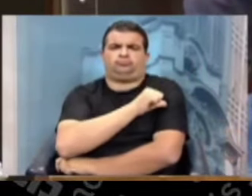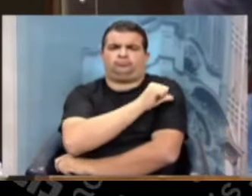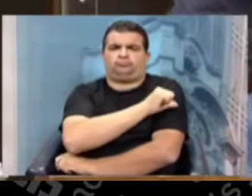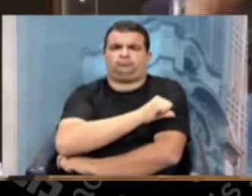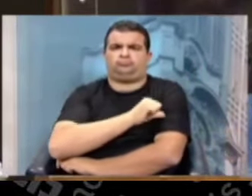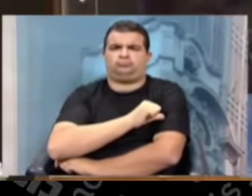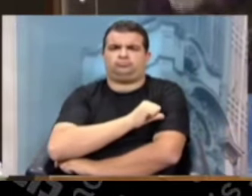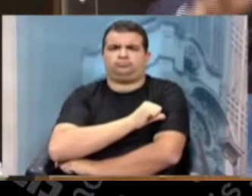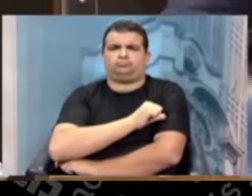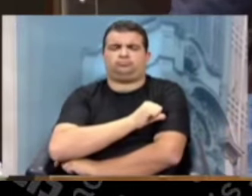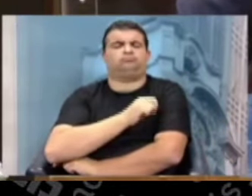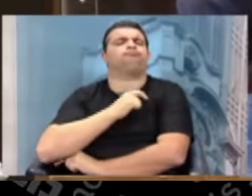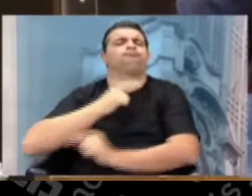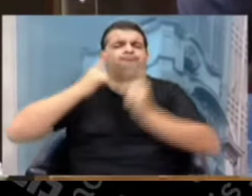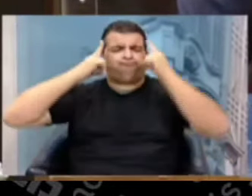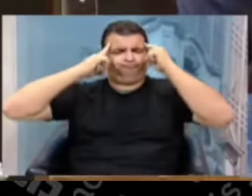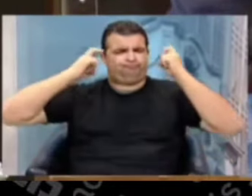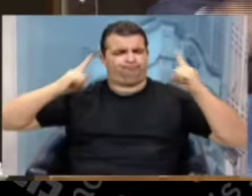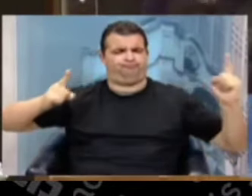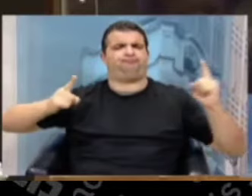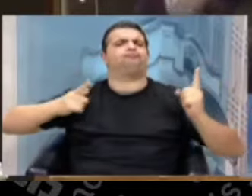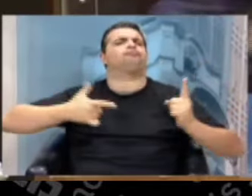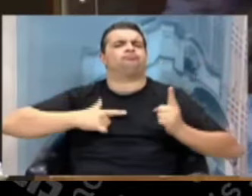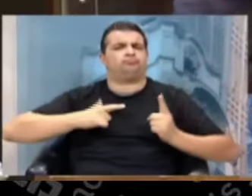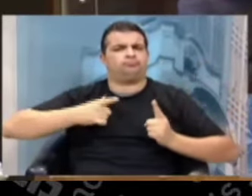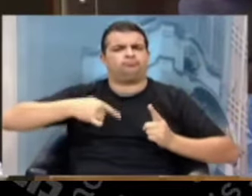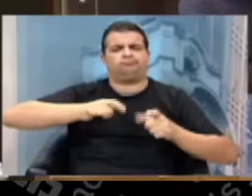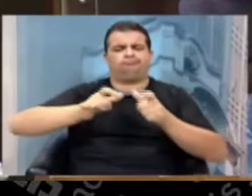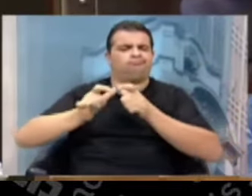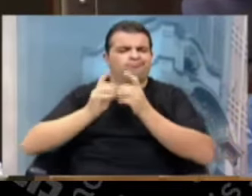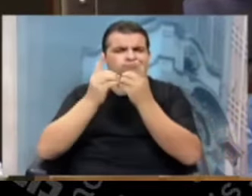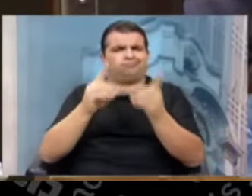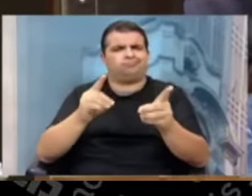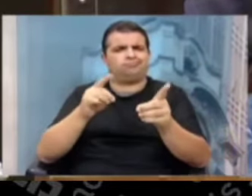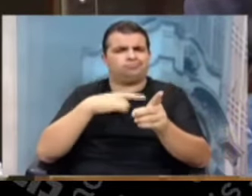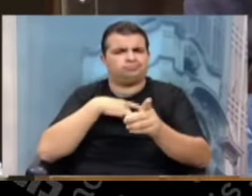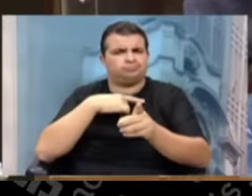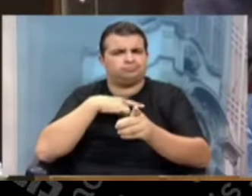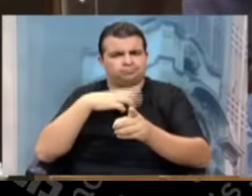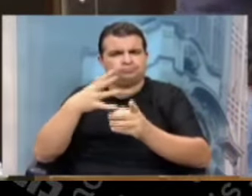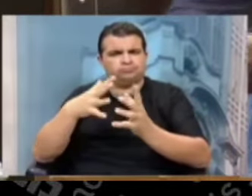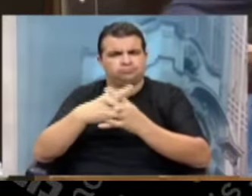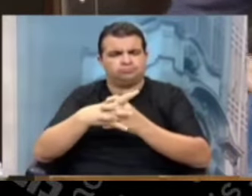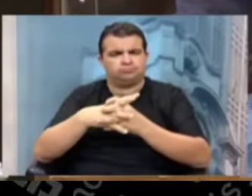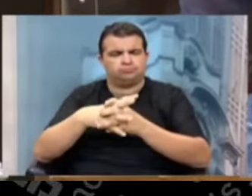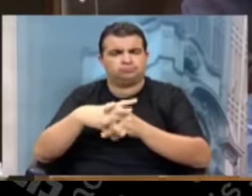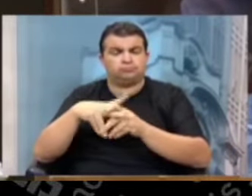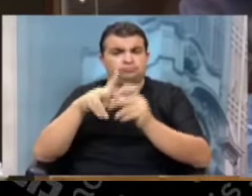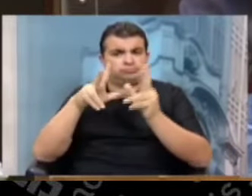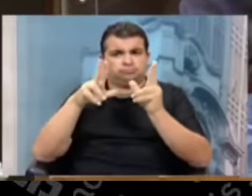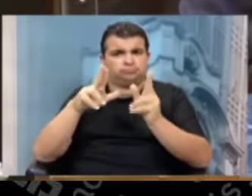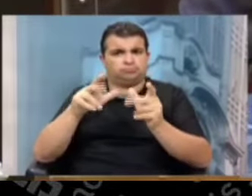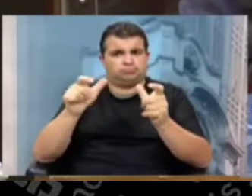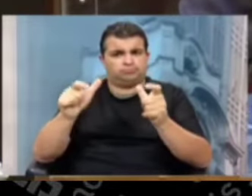em que houve violência nesse nosso espaço democrático, no mesmo